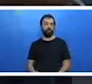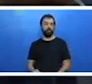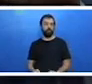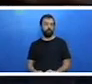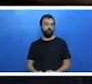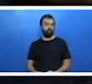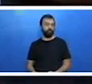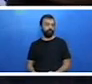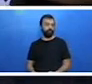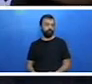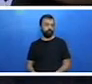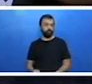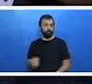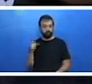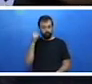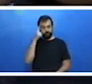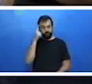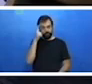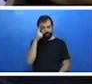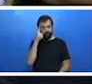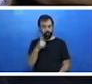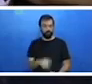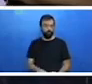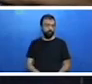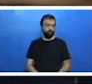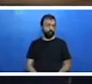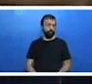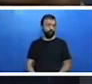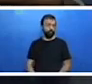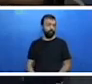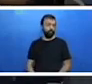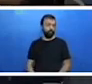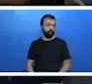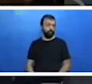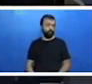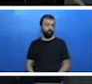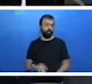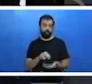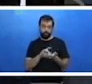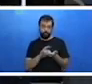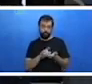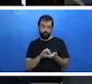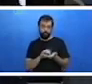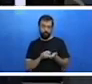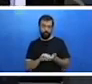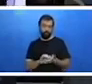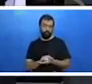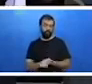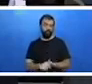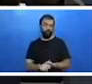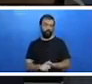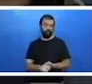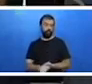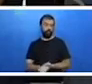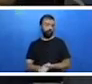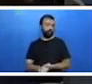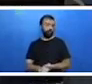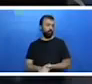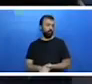milésimo. Vamos pensar agora no 100º. Pegue a calculadora. Quem tem, faz. Quem não tem, me